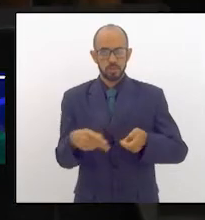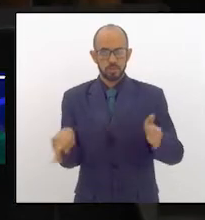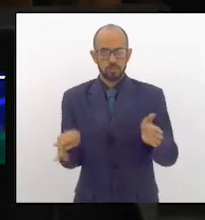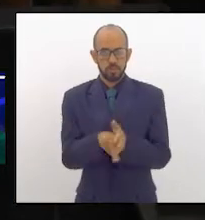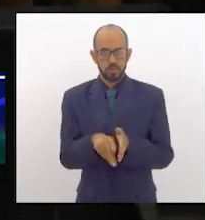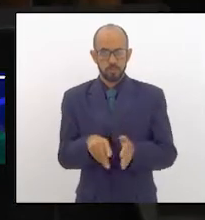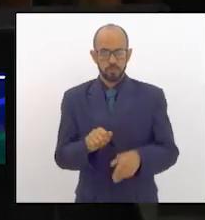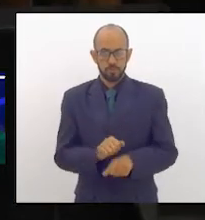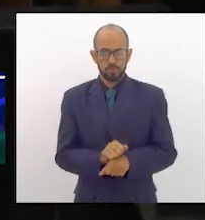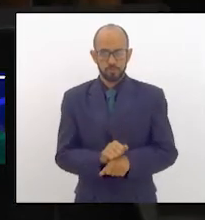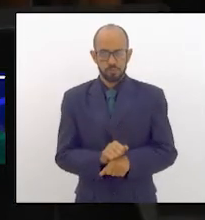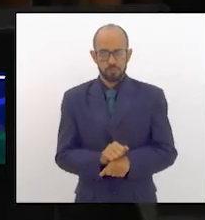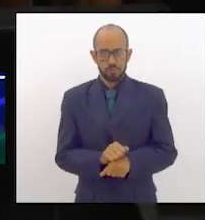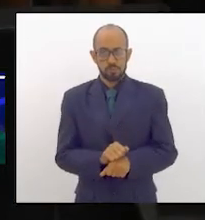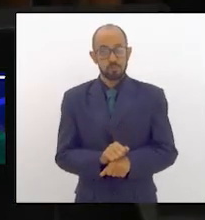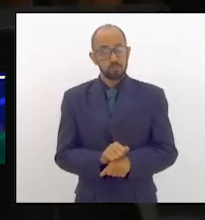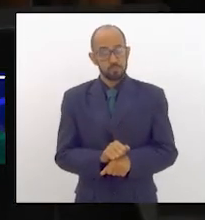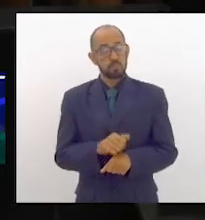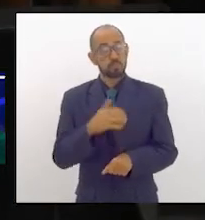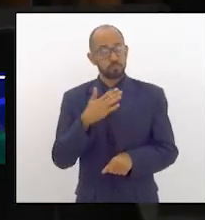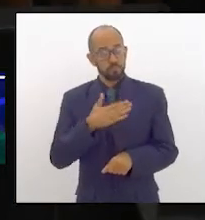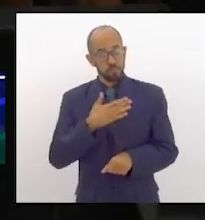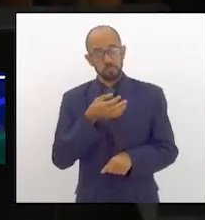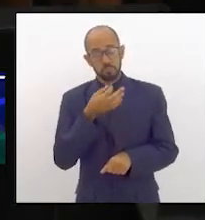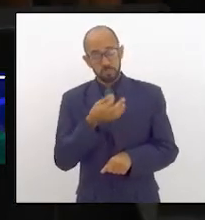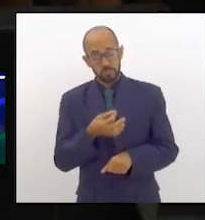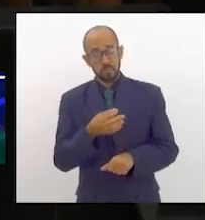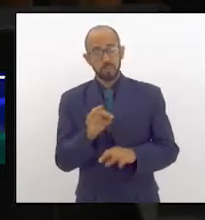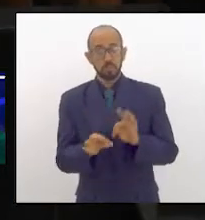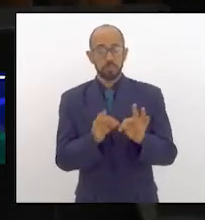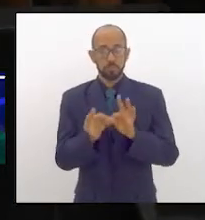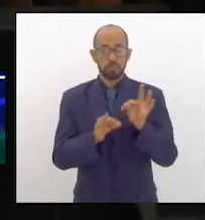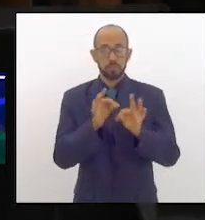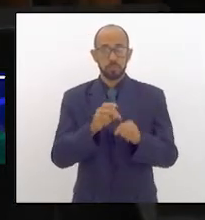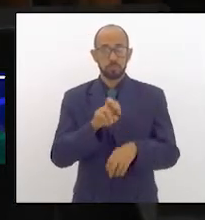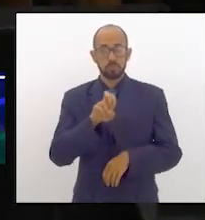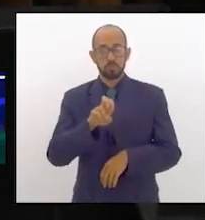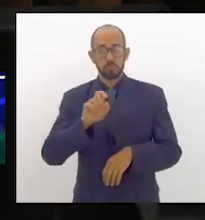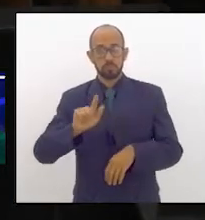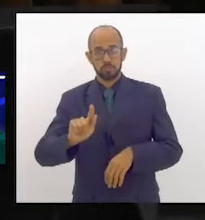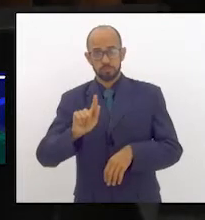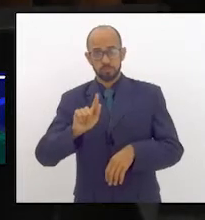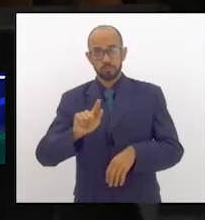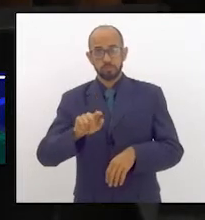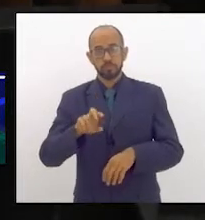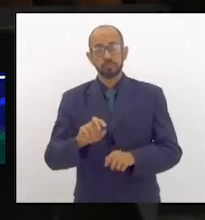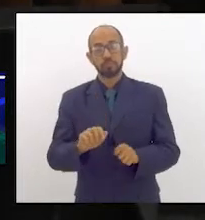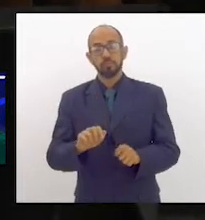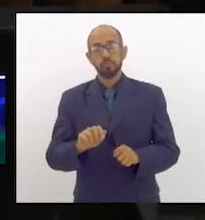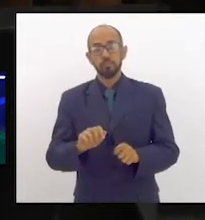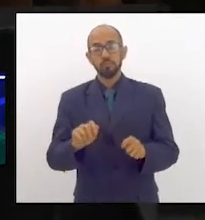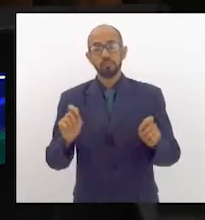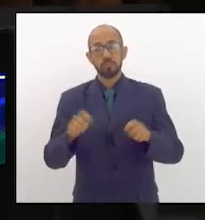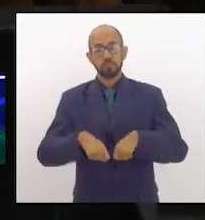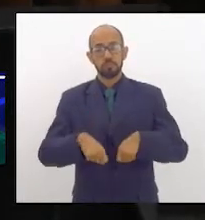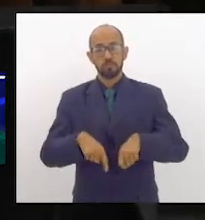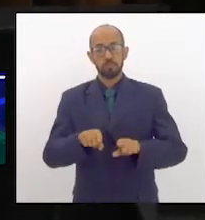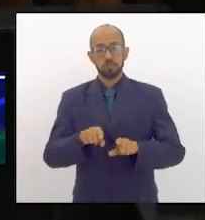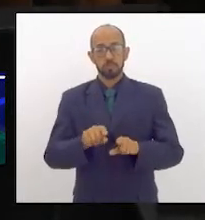e eu acho que a tecnologia 5g e a possibilidade é muito maior